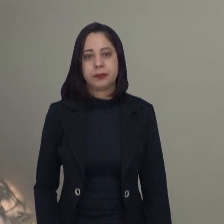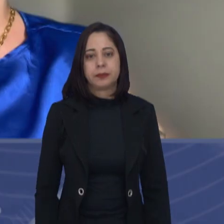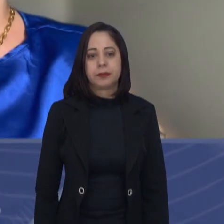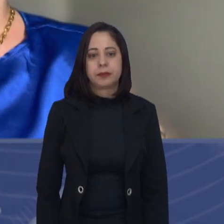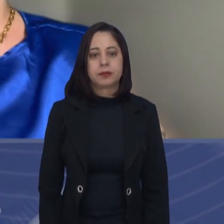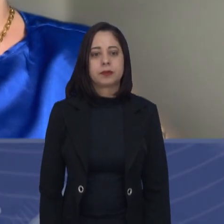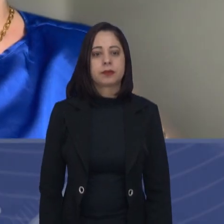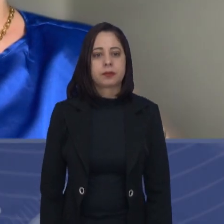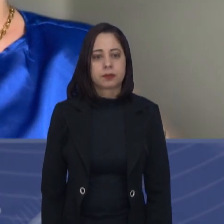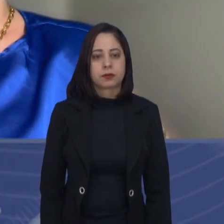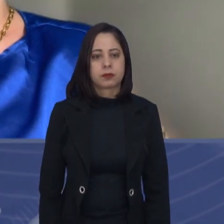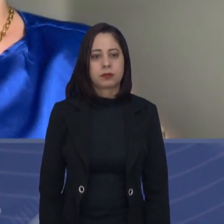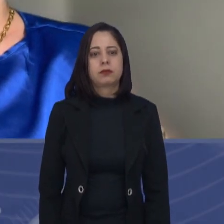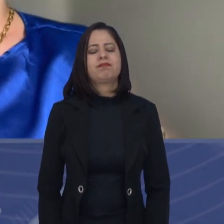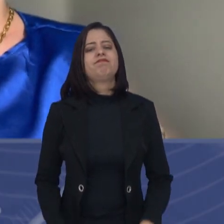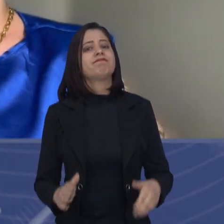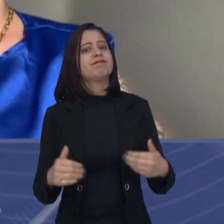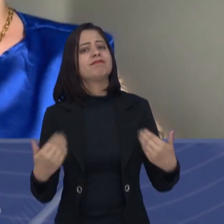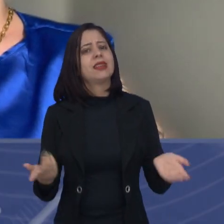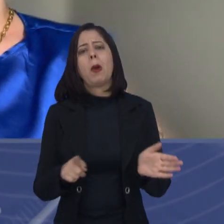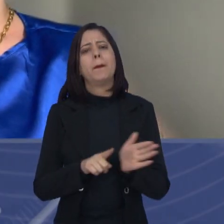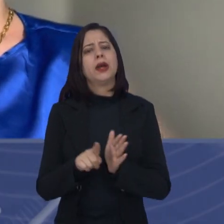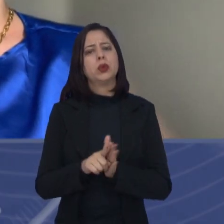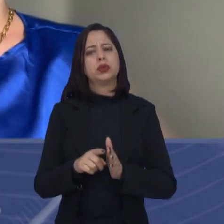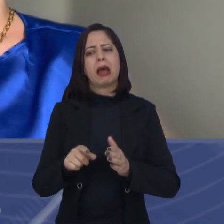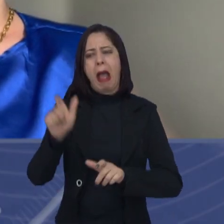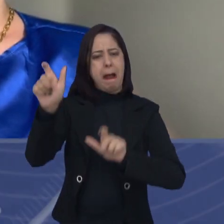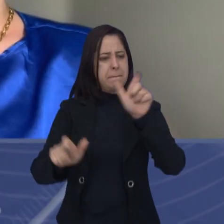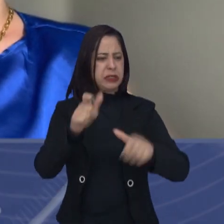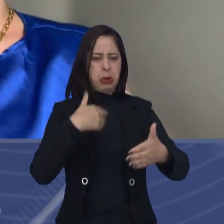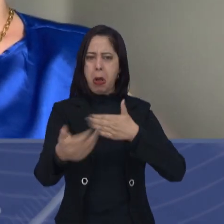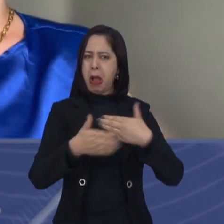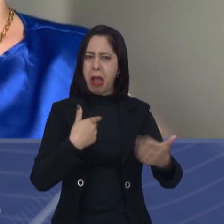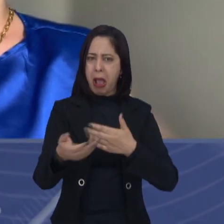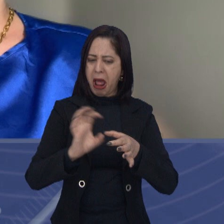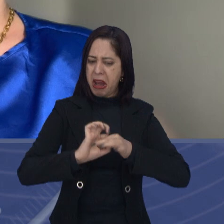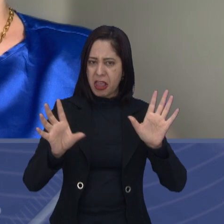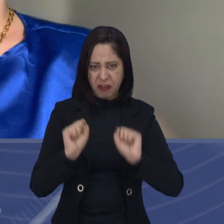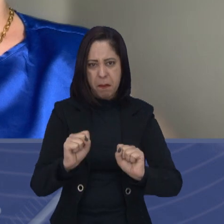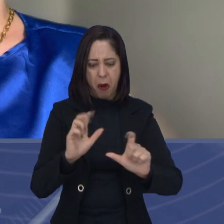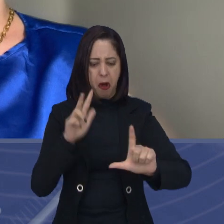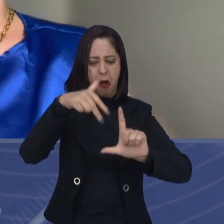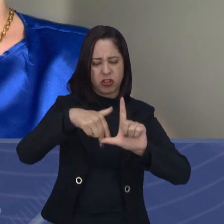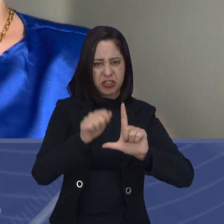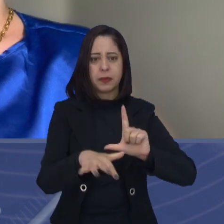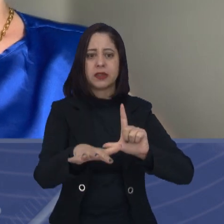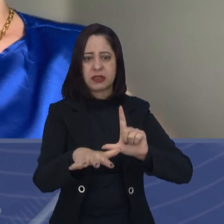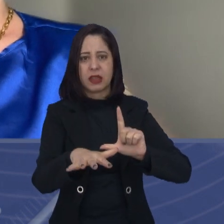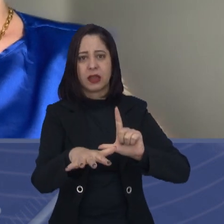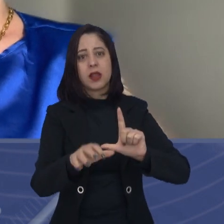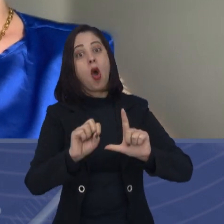E, Júlia, qualquer pessoa pode ser um influencer ou tem ali uma regrinha a partir de quantos